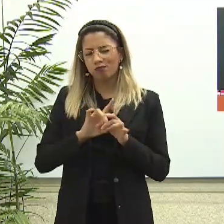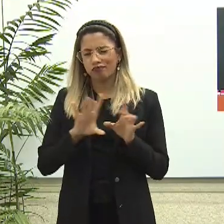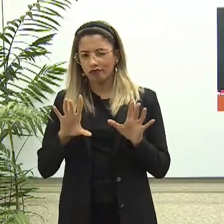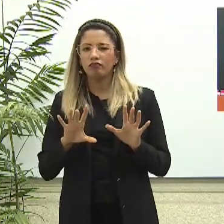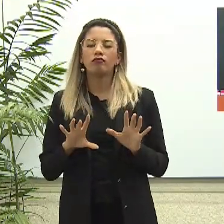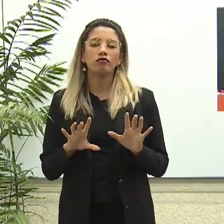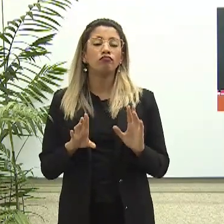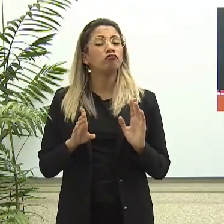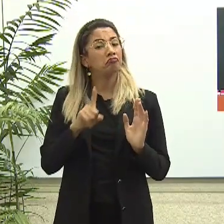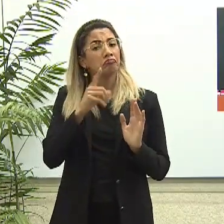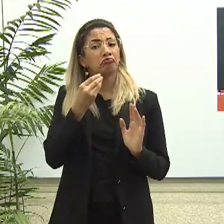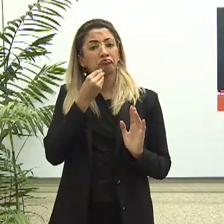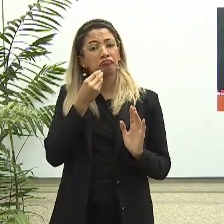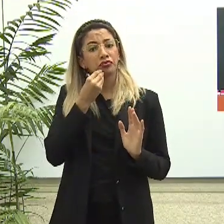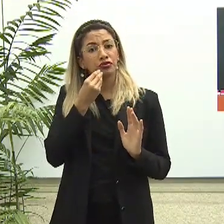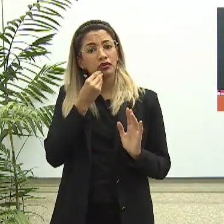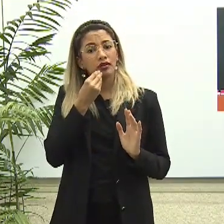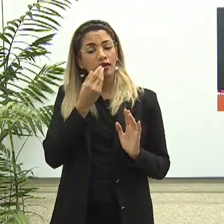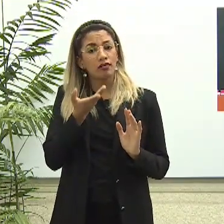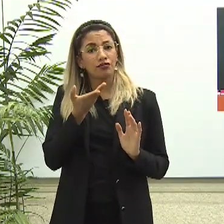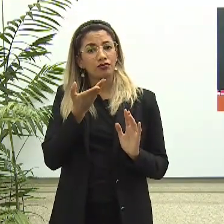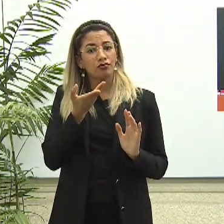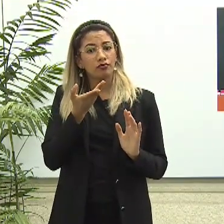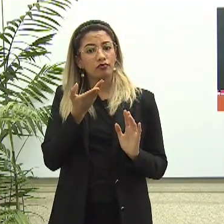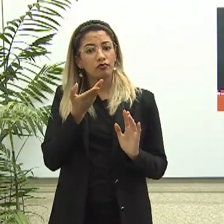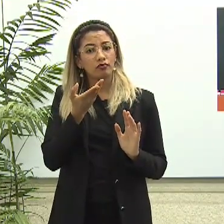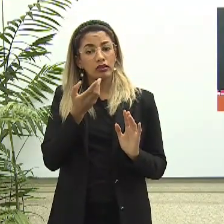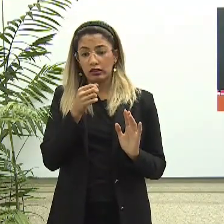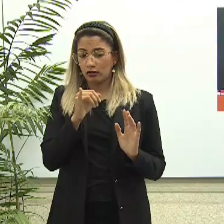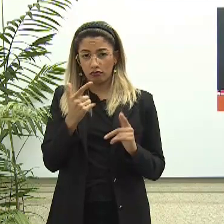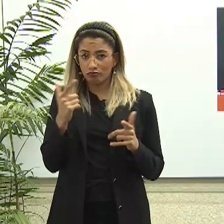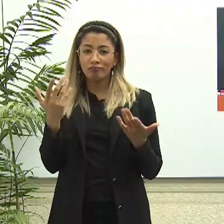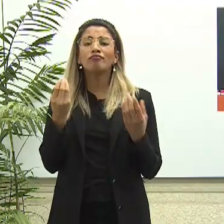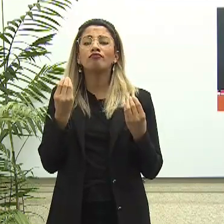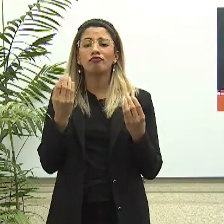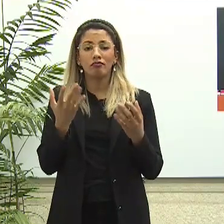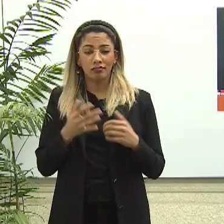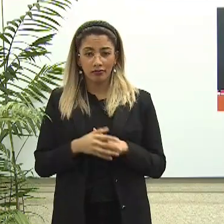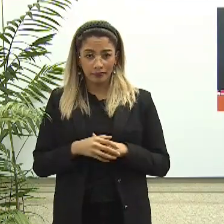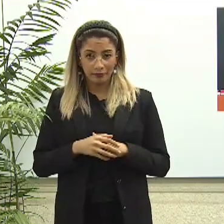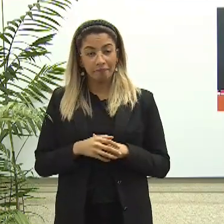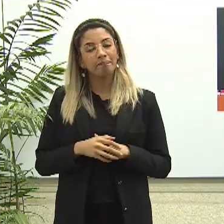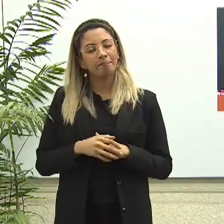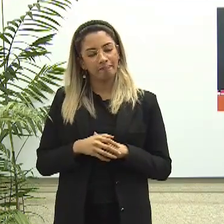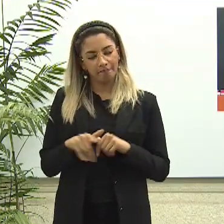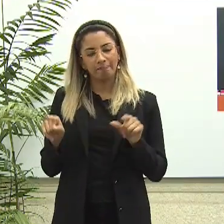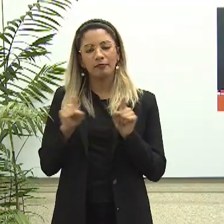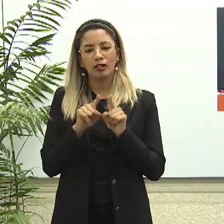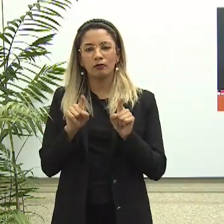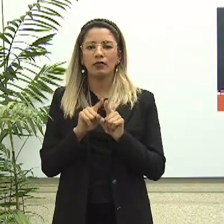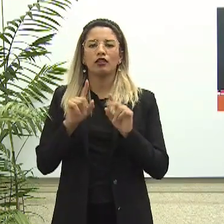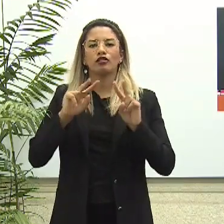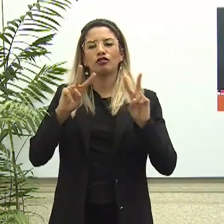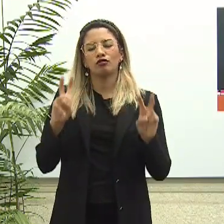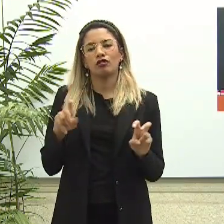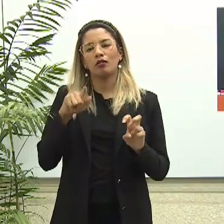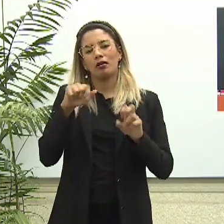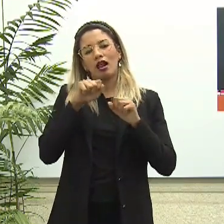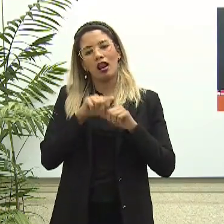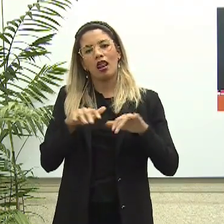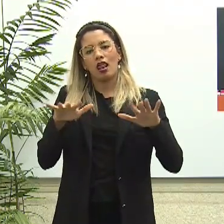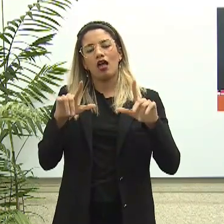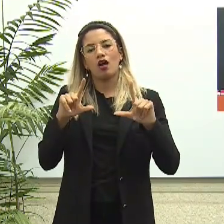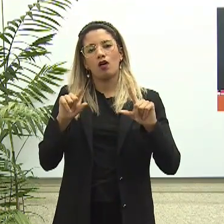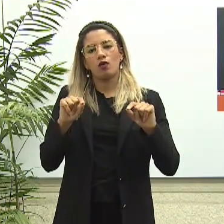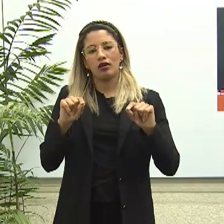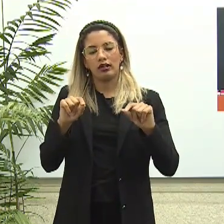campo de possibilidades sem isso não teria sido possível né e e e toda essa ideologia que foi falada aqui também que que o Madeu nos trouxe